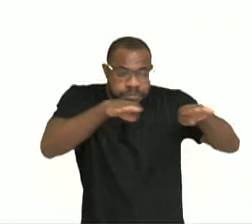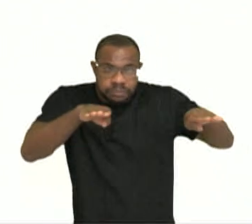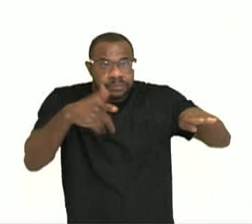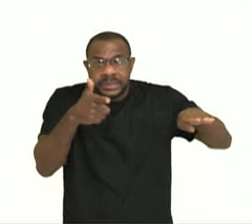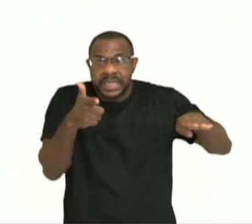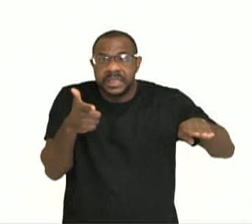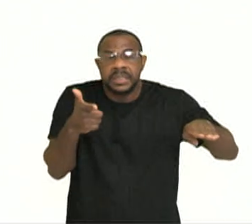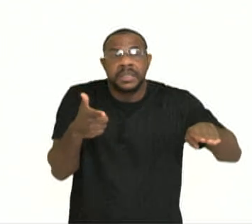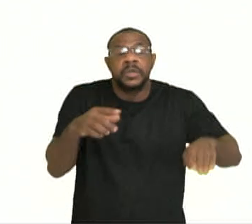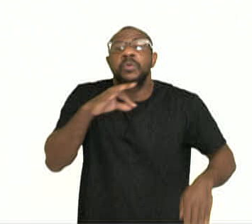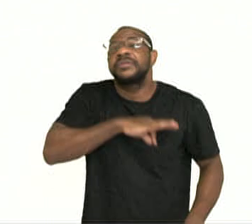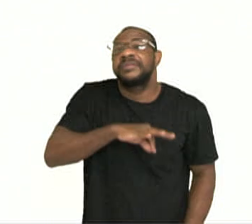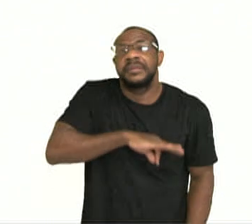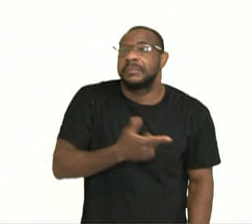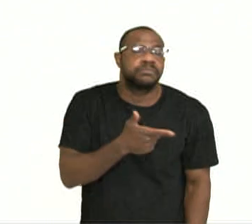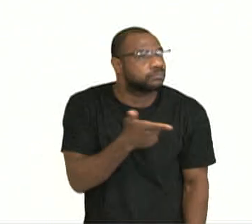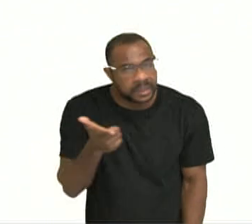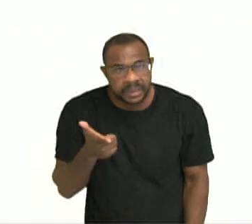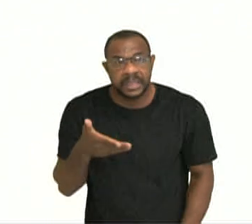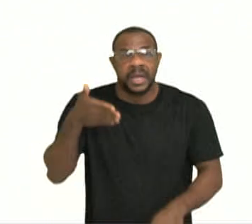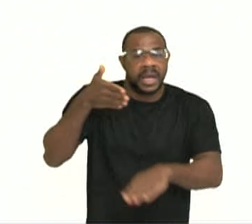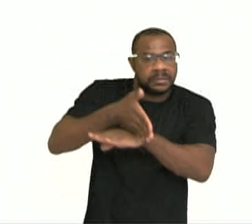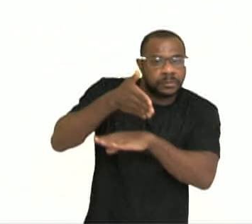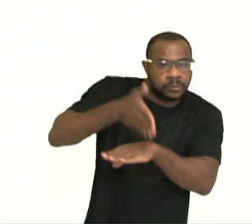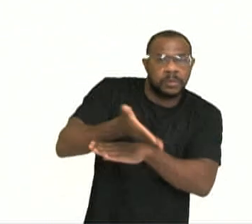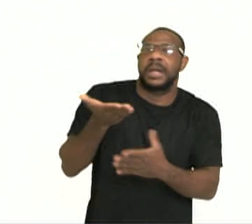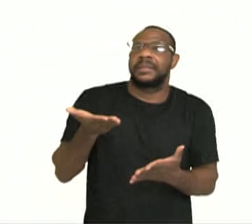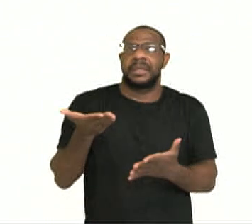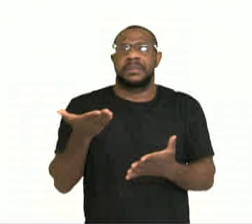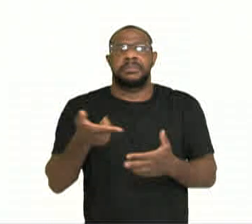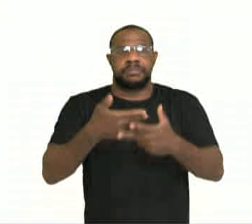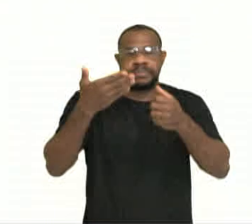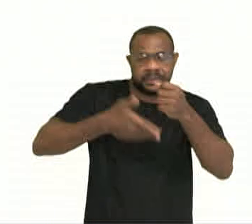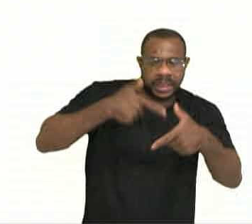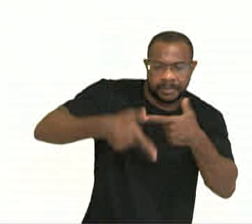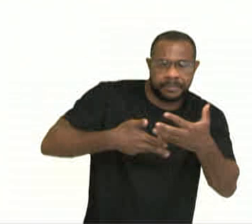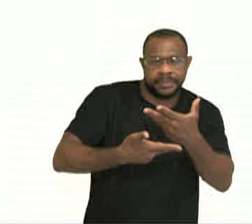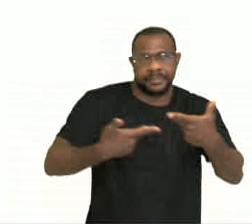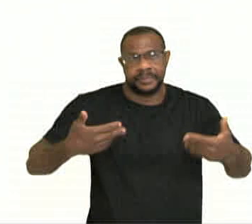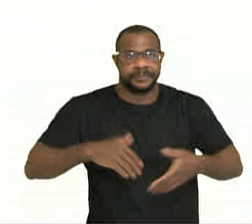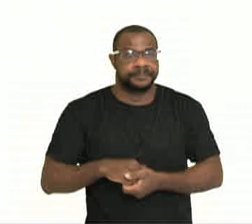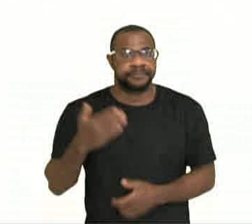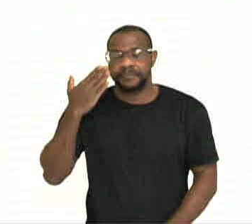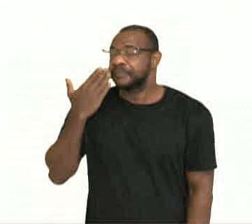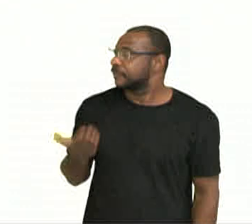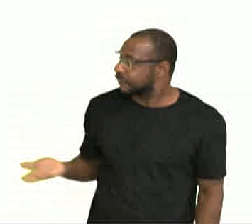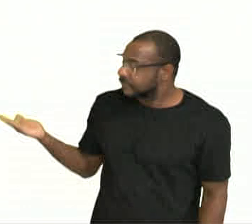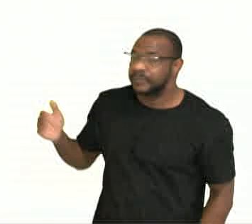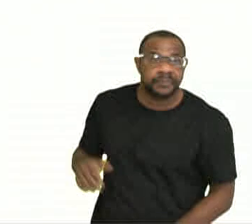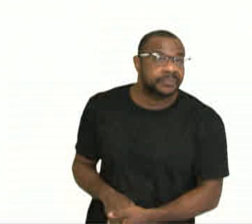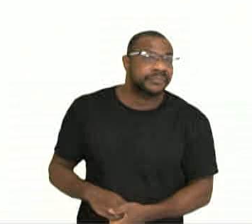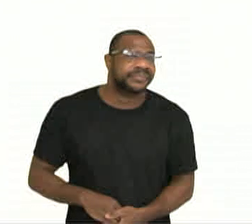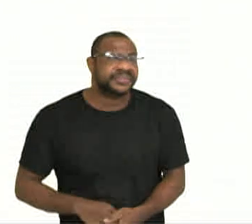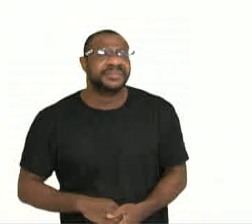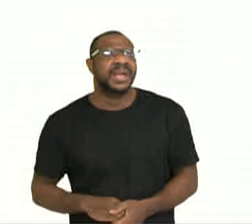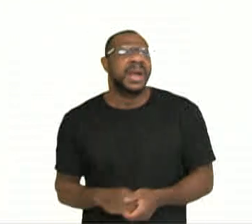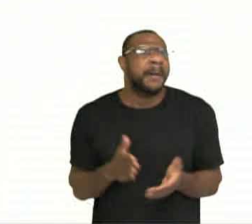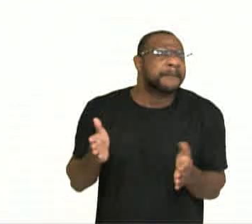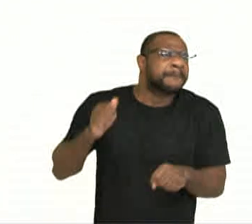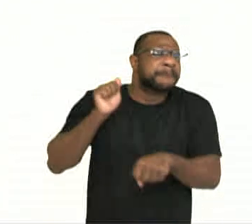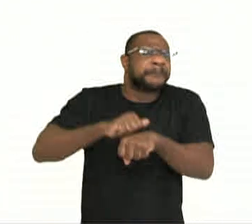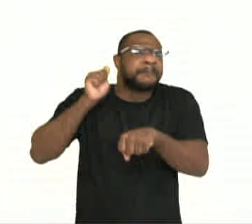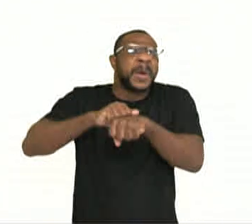de acesso à renda ou ao consumo, né, aos bens de consumo. E aí, a extrema pobreza, qual